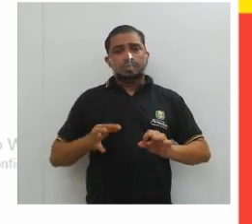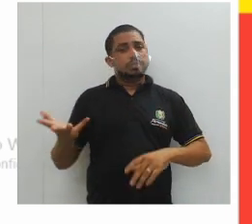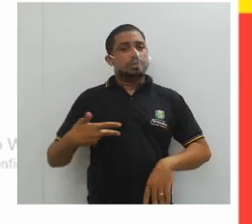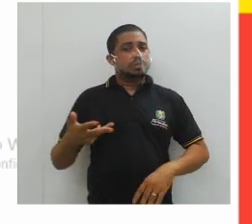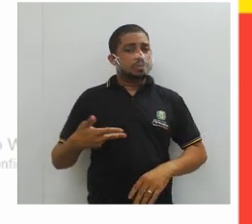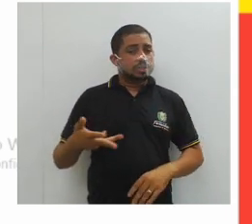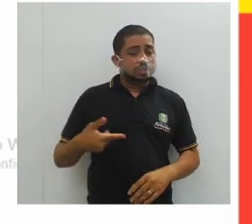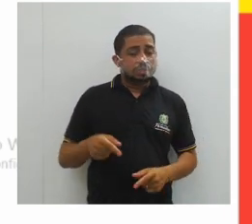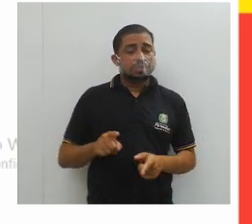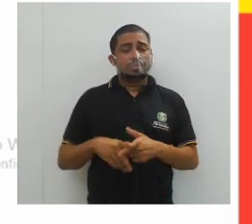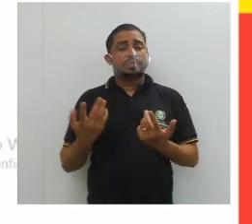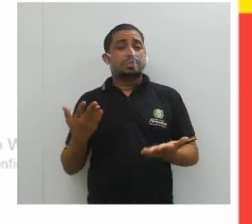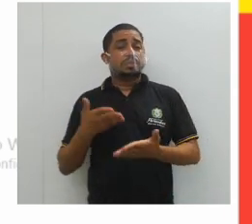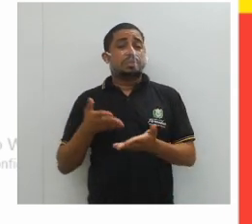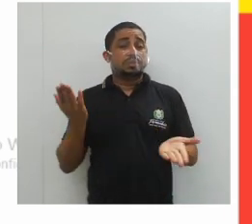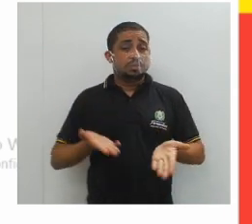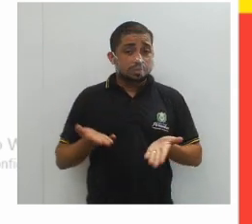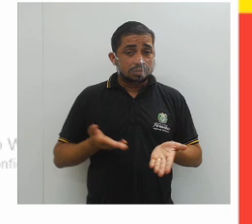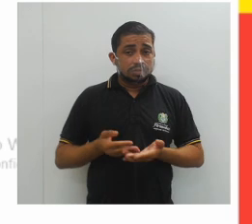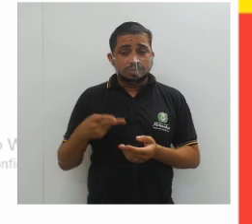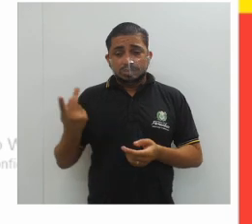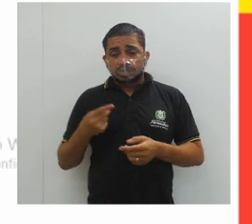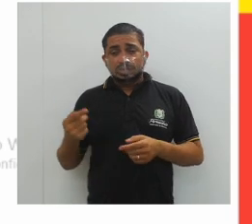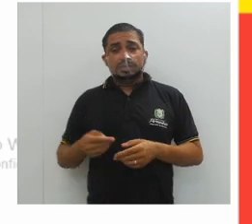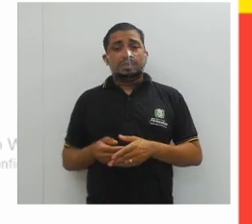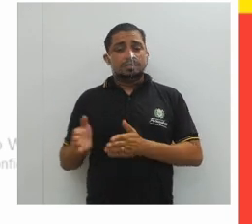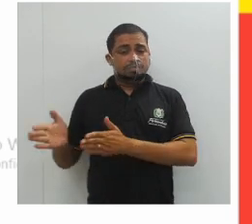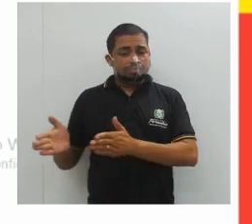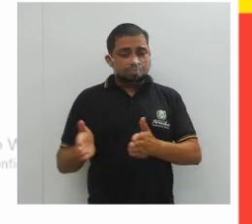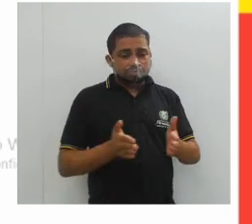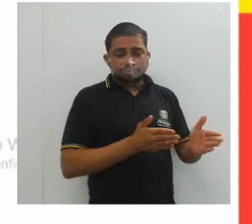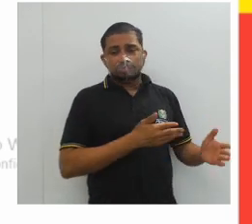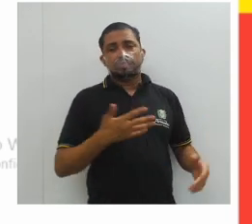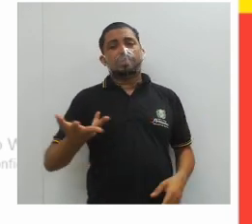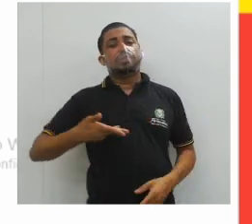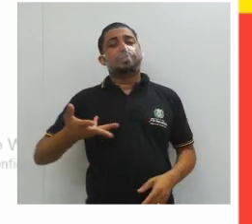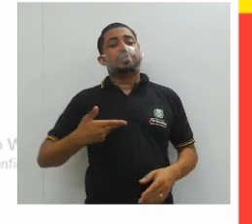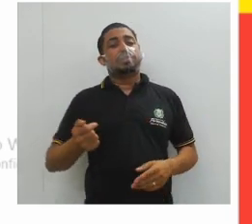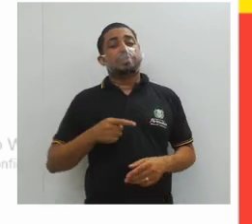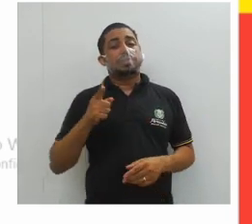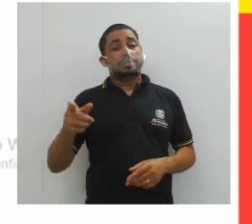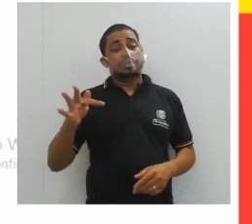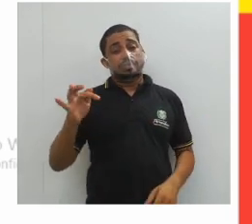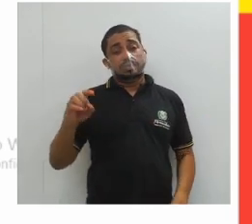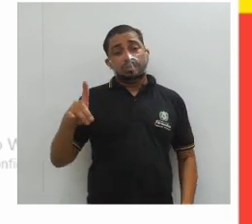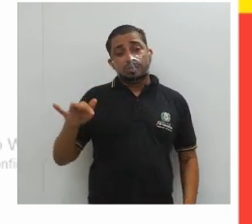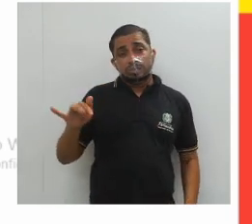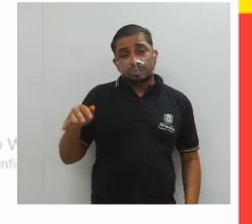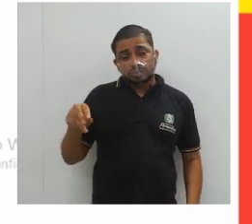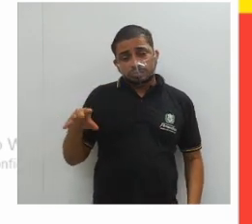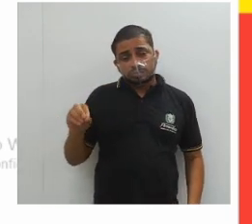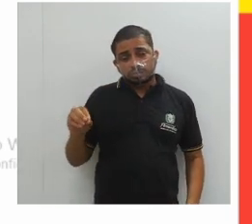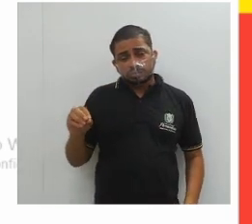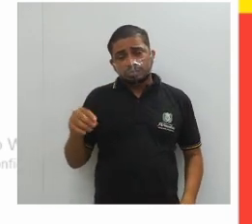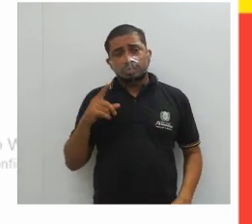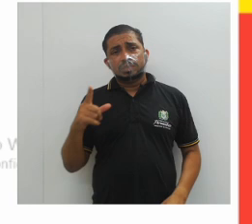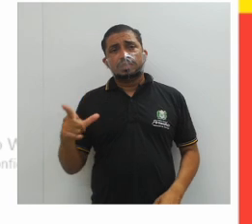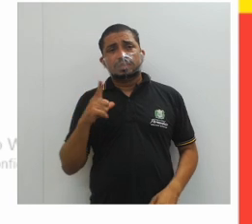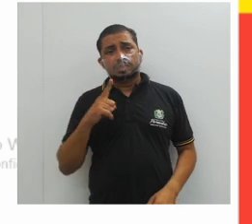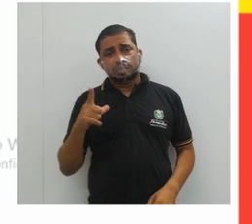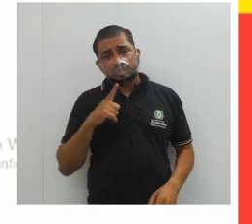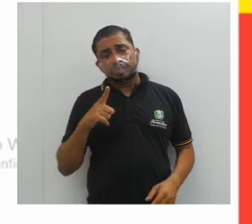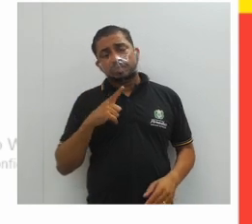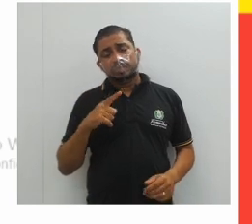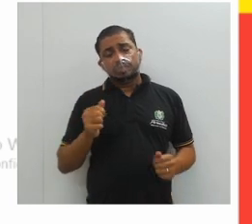Então, toda vez que a gente até hoje fala em linha de produção, Henry Ford O Fordismo, um camarada que estava ali com